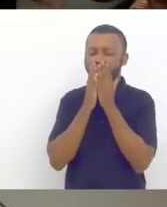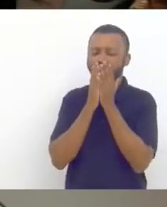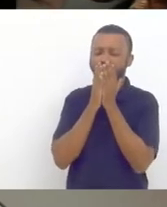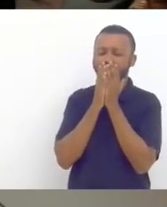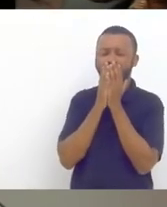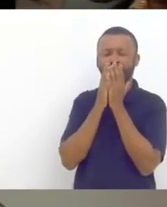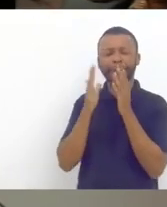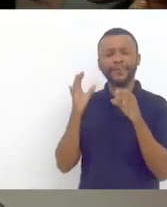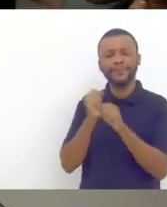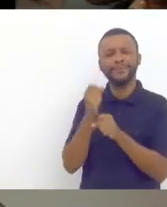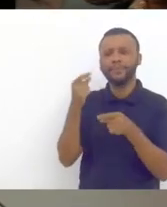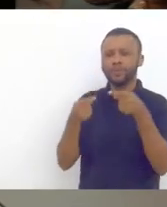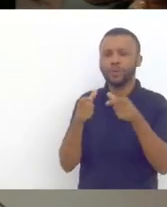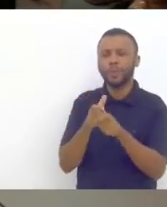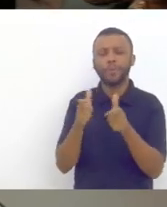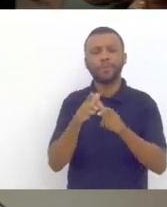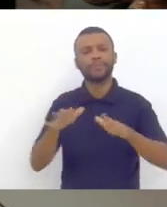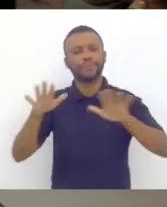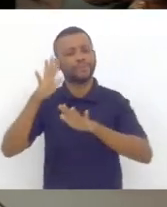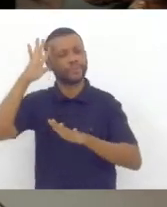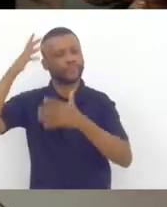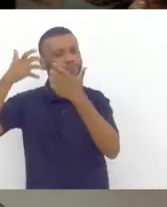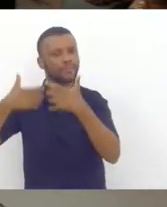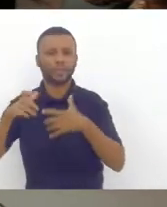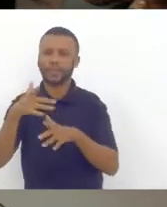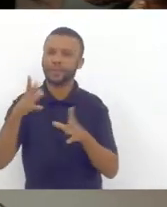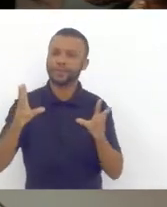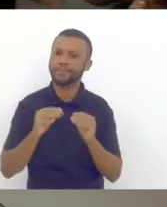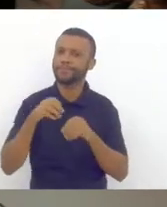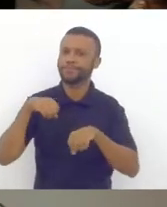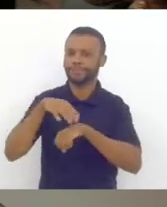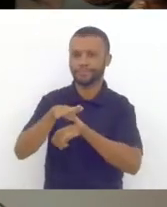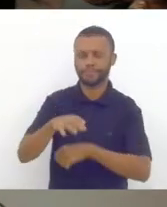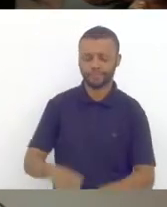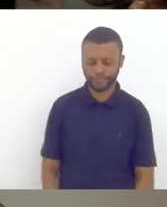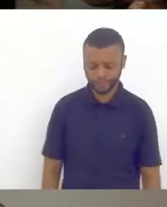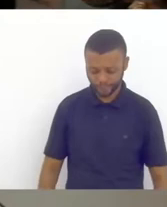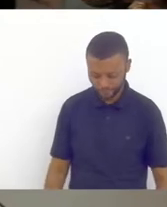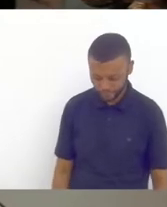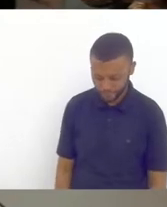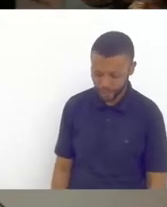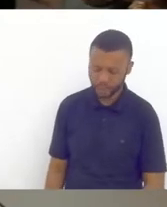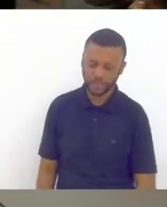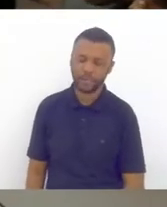ampliada. Então, era somente essa reflexão que eu queria deixar aqui posta. Muito obrigada.